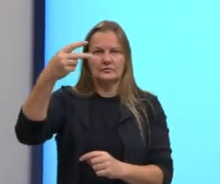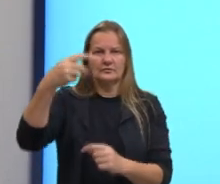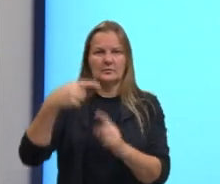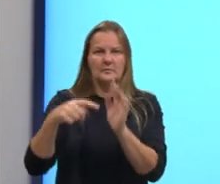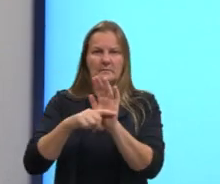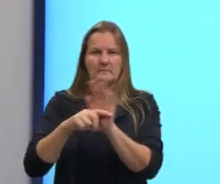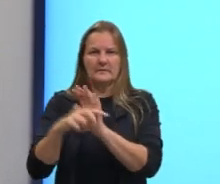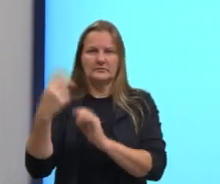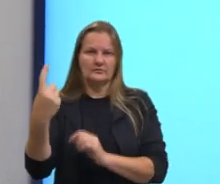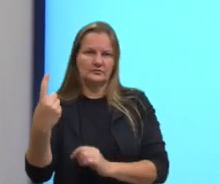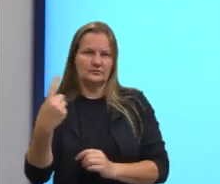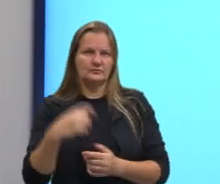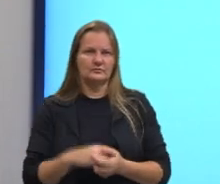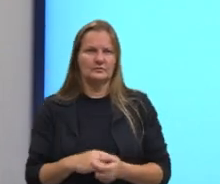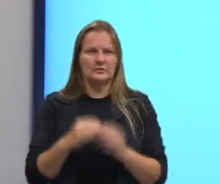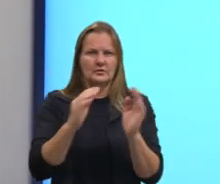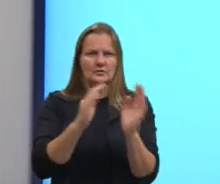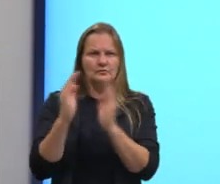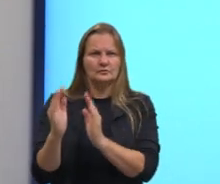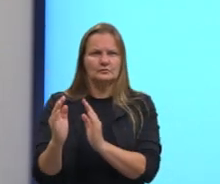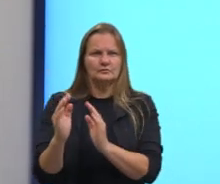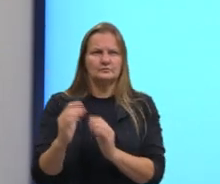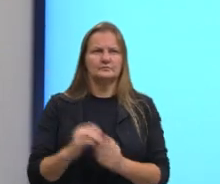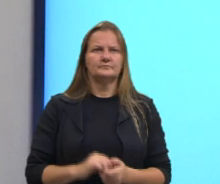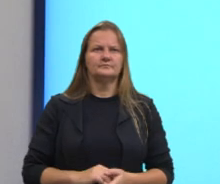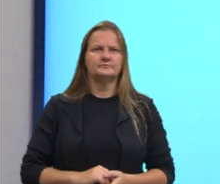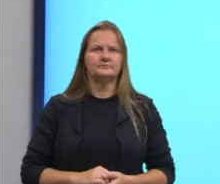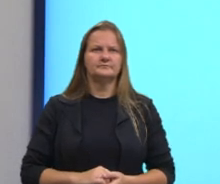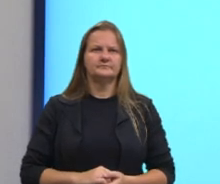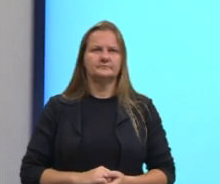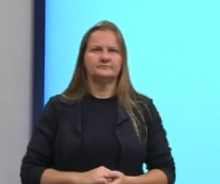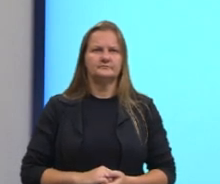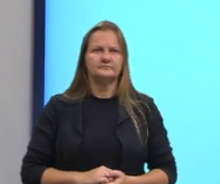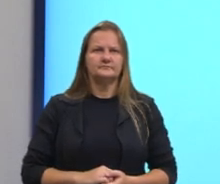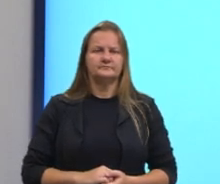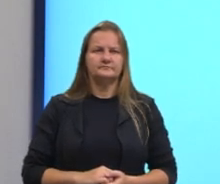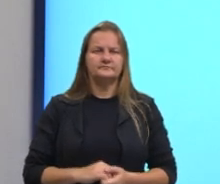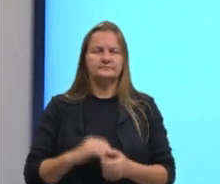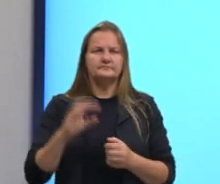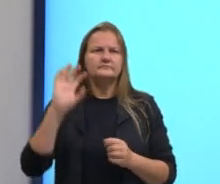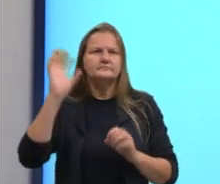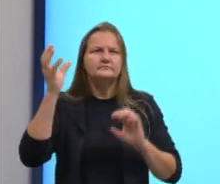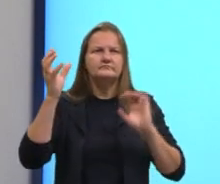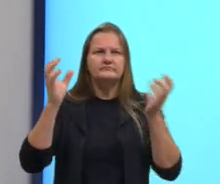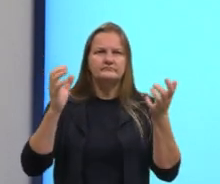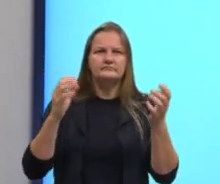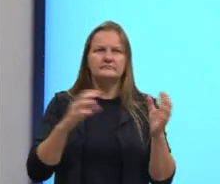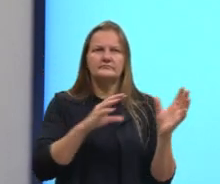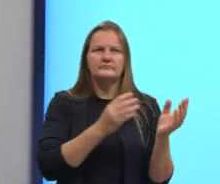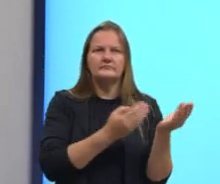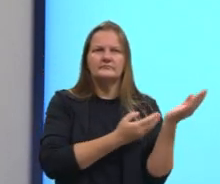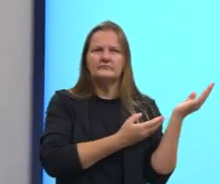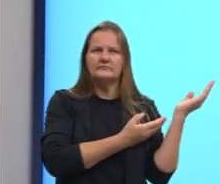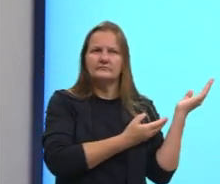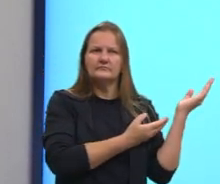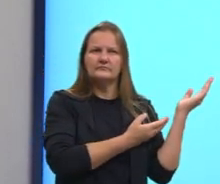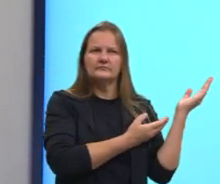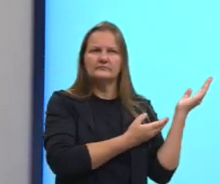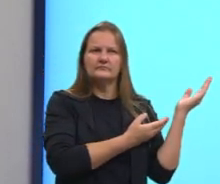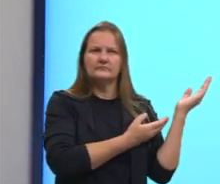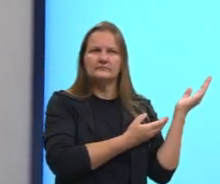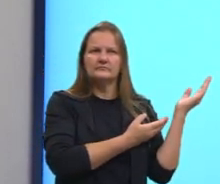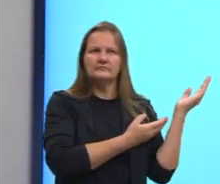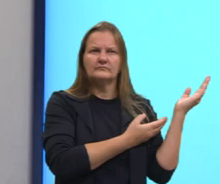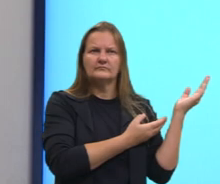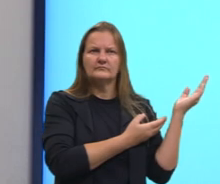aqui do lado eu vou ter então uma quadrado vai dar um duas vezes 12 - 1 eu tenho como